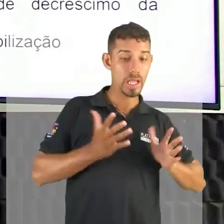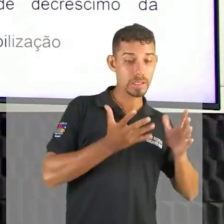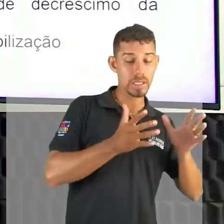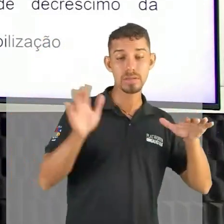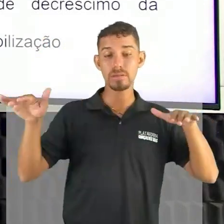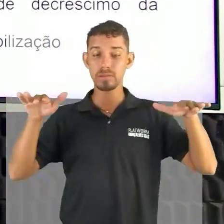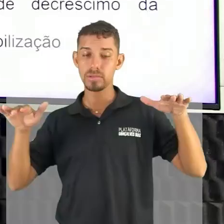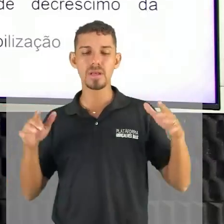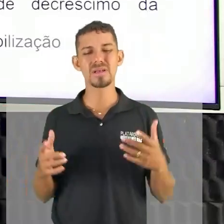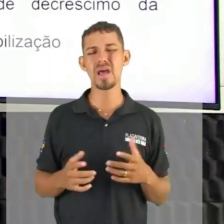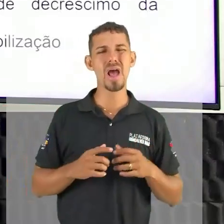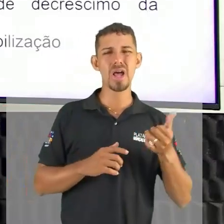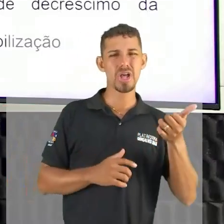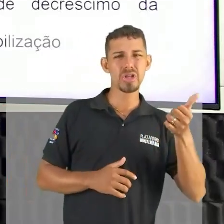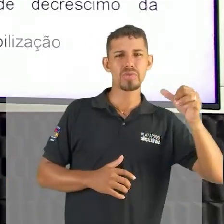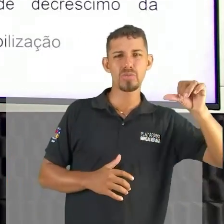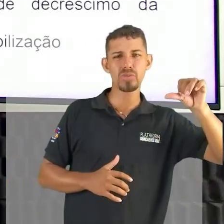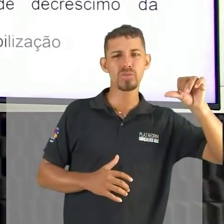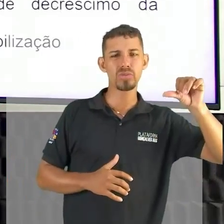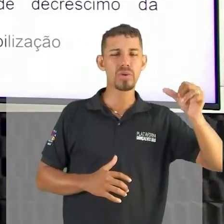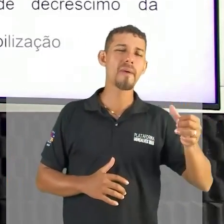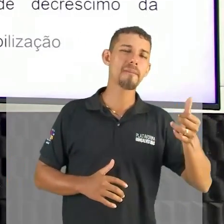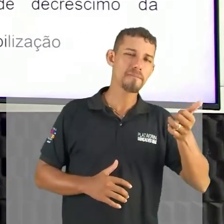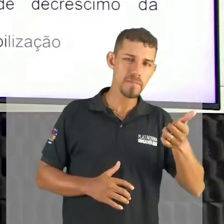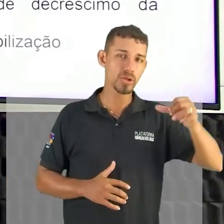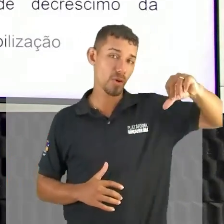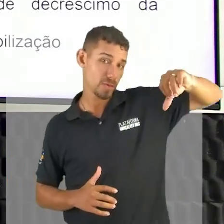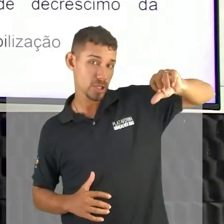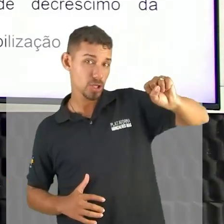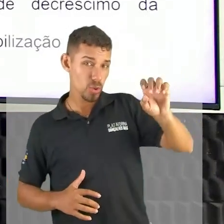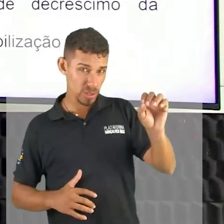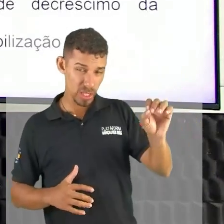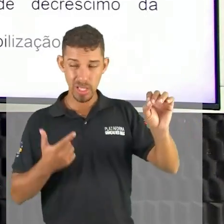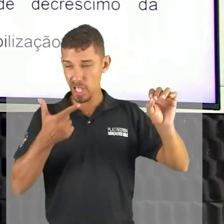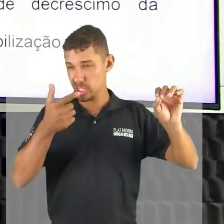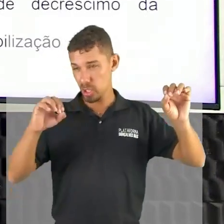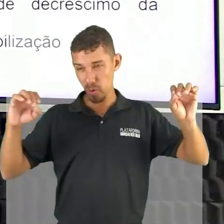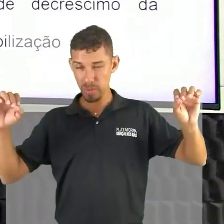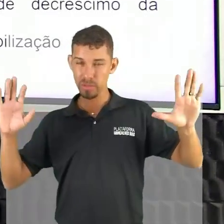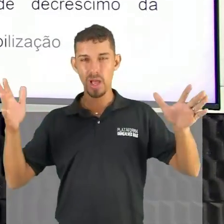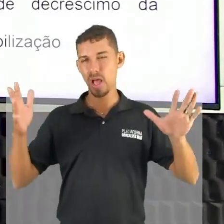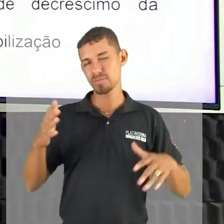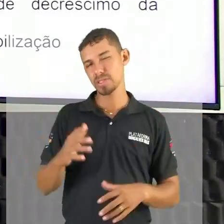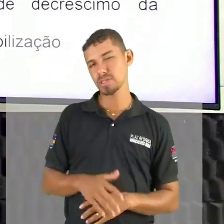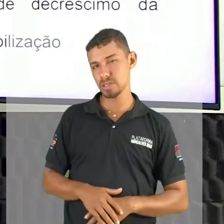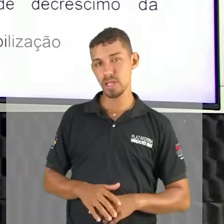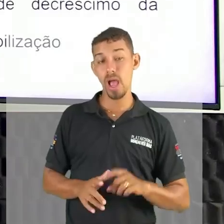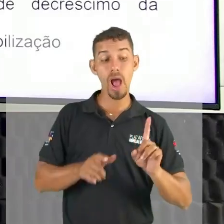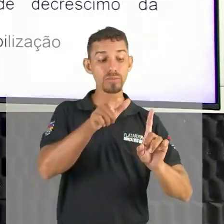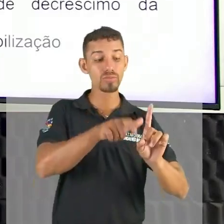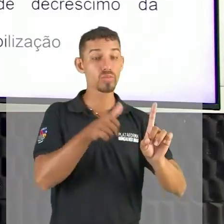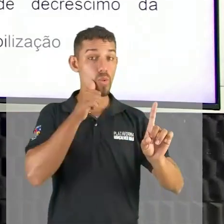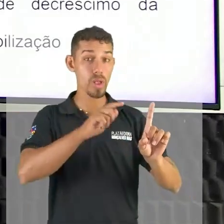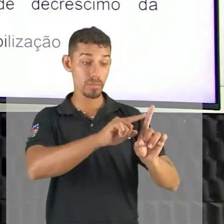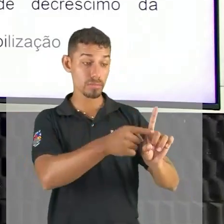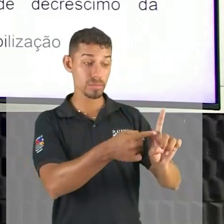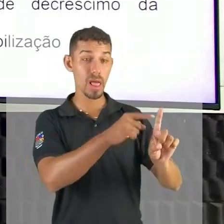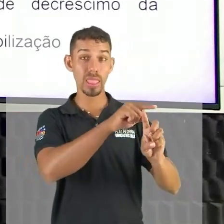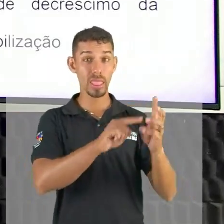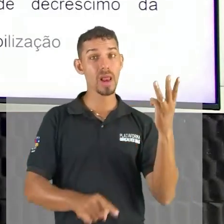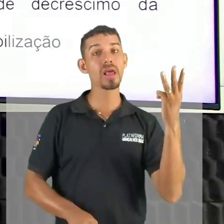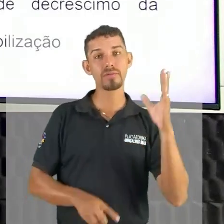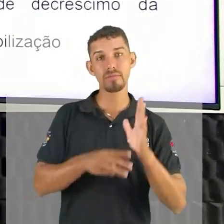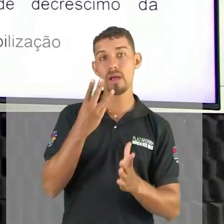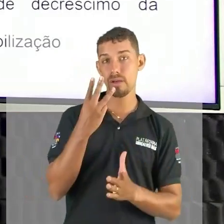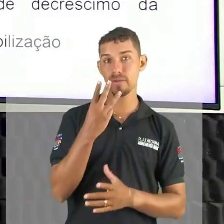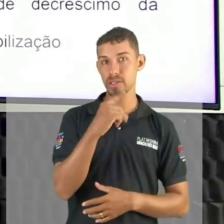nos 80 e anos 2000. No ano 2000, a gente ainda tinha uma média de 3 filhos aproximadamente por mulher, um pouco menos.